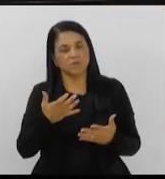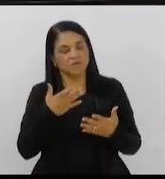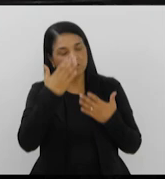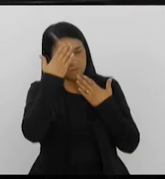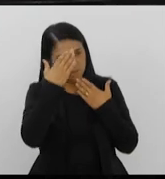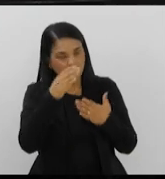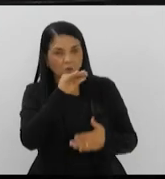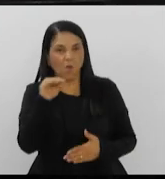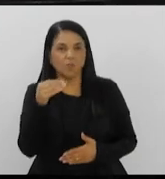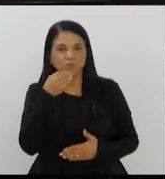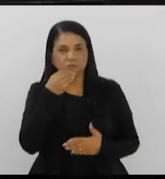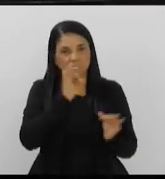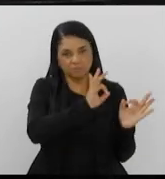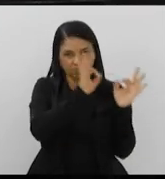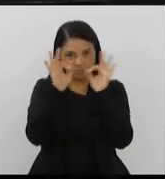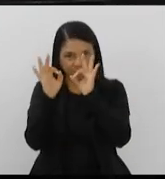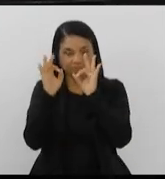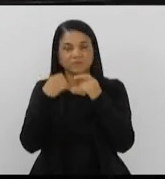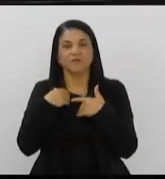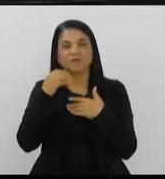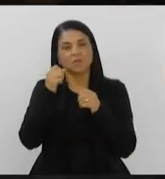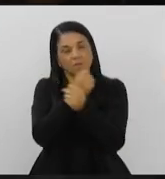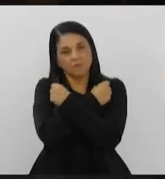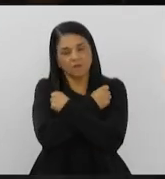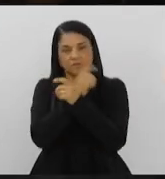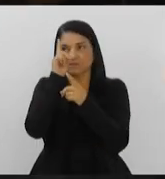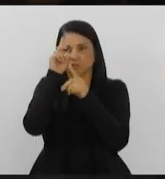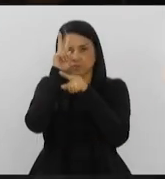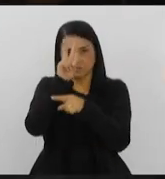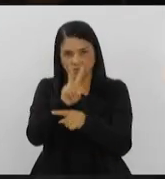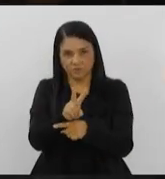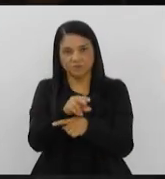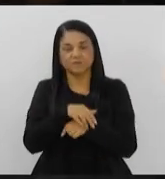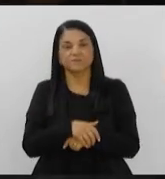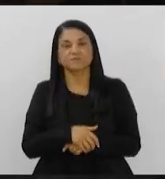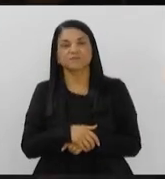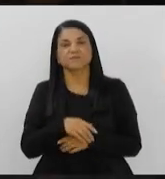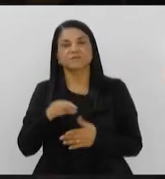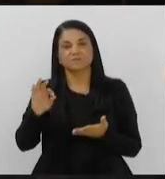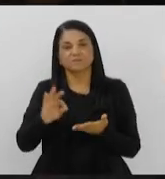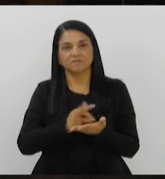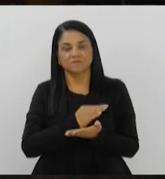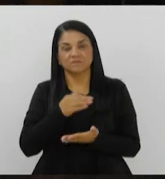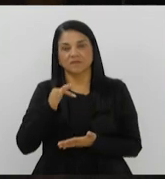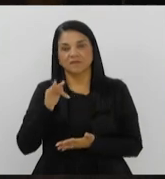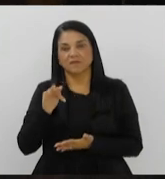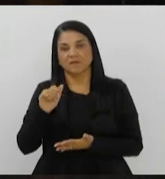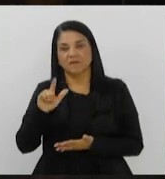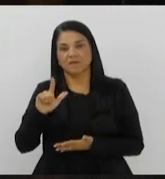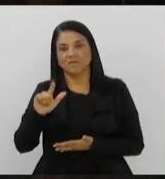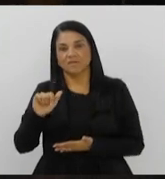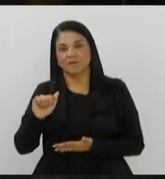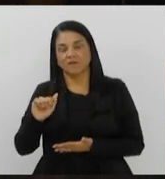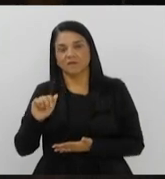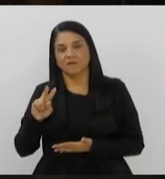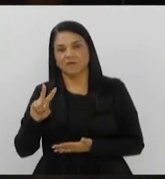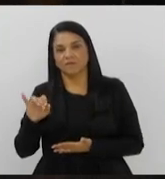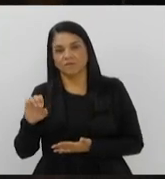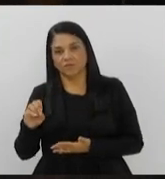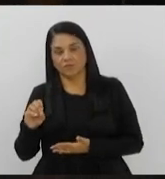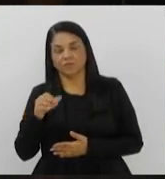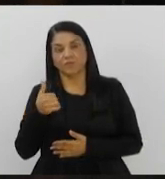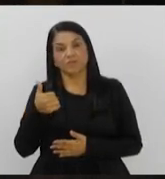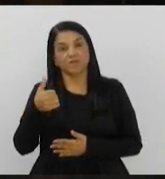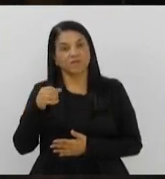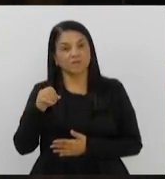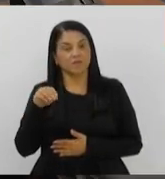todos que estão nos assistindo. Um abraço, fique com Deus. Próximo orador inscrito é o nobre deputado Flávio Serafini. Vossa Excelência dispõe de 10 minutos no